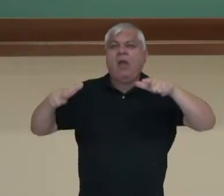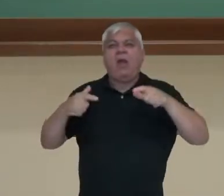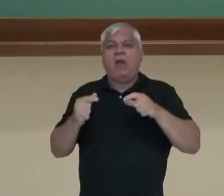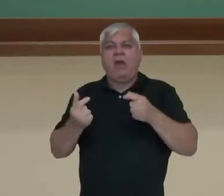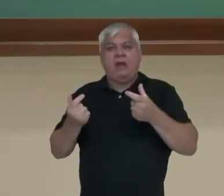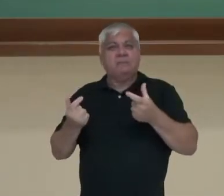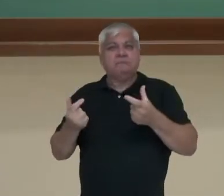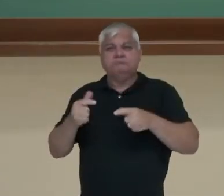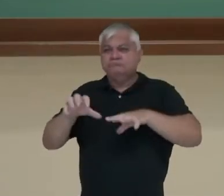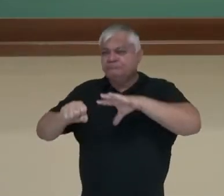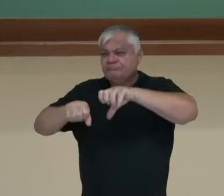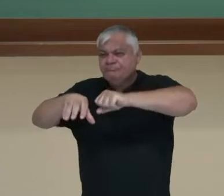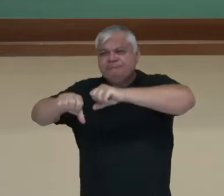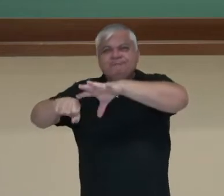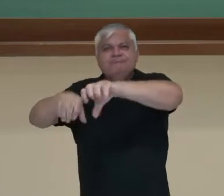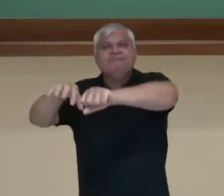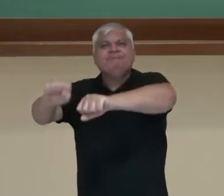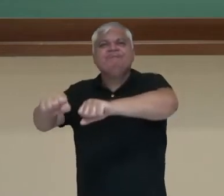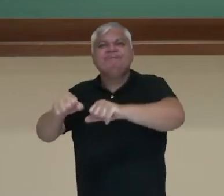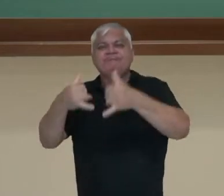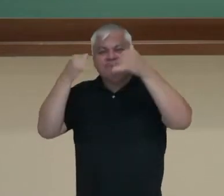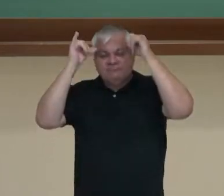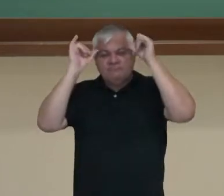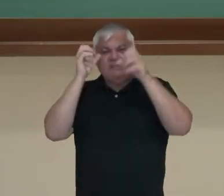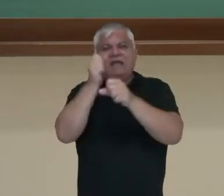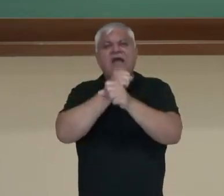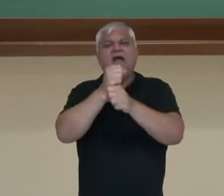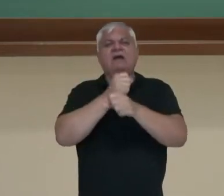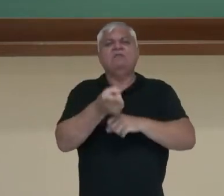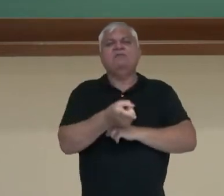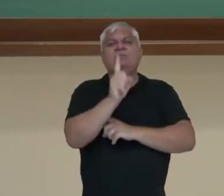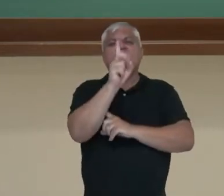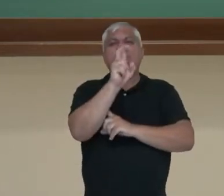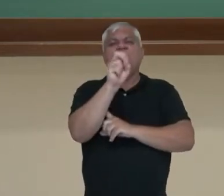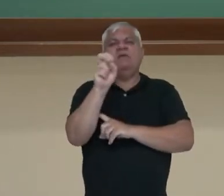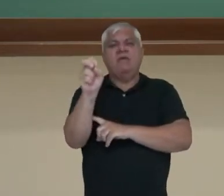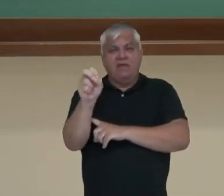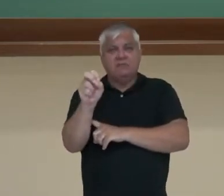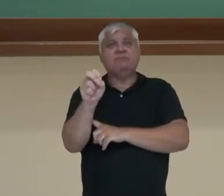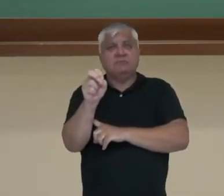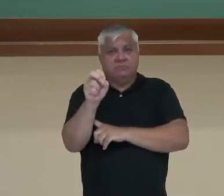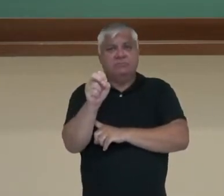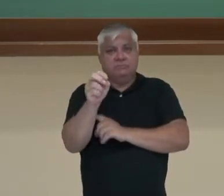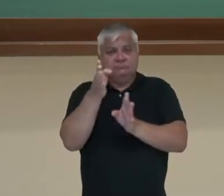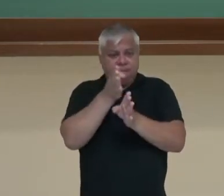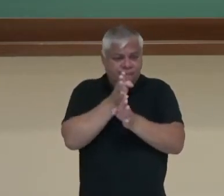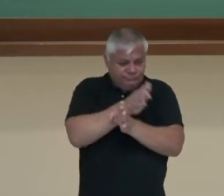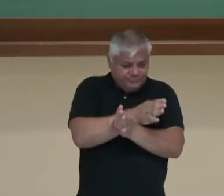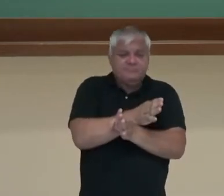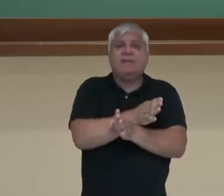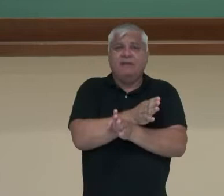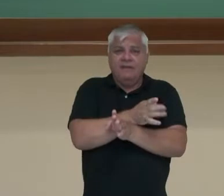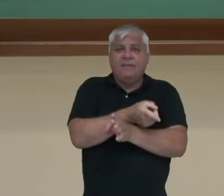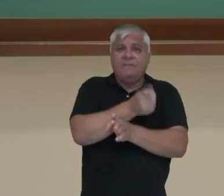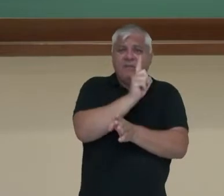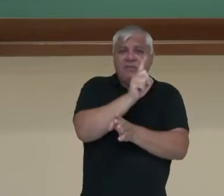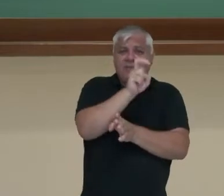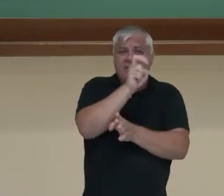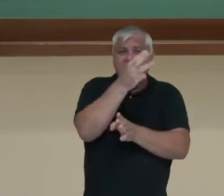espaço do território. Lembra lá, 1500, a partir de Pedro Álvares Cabral, ou melhor, capitanias hereditárias em